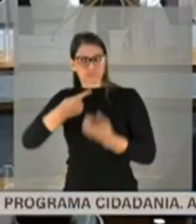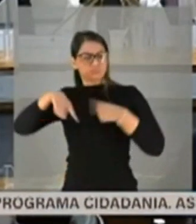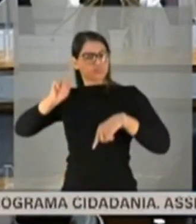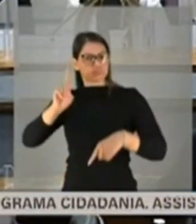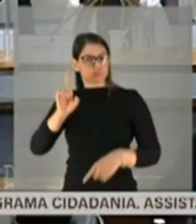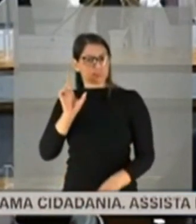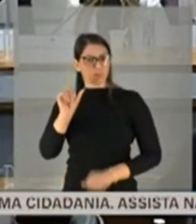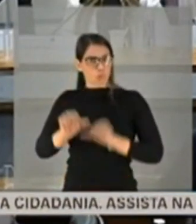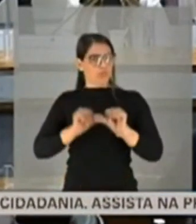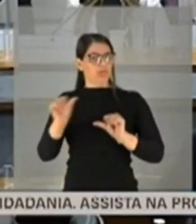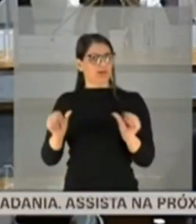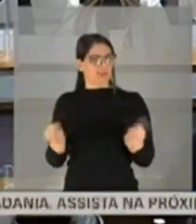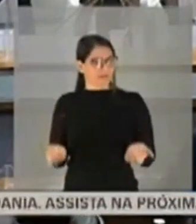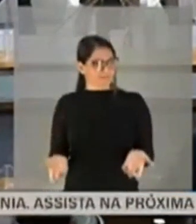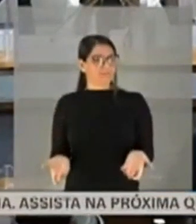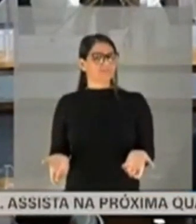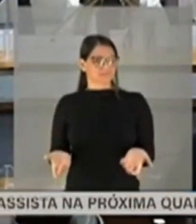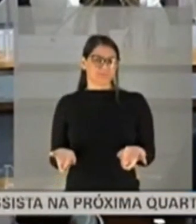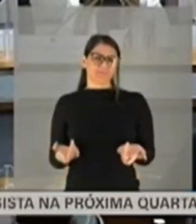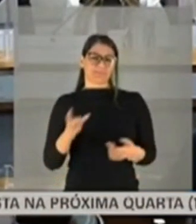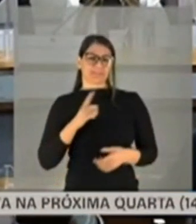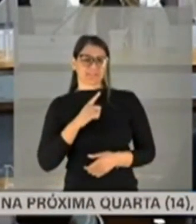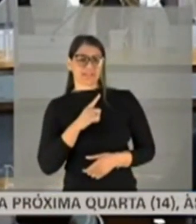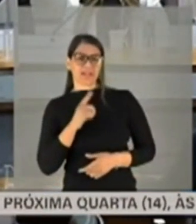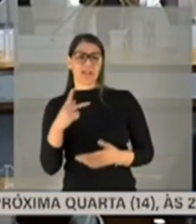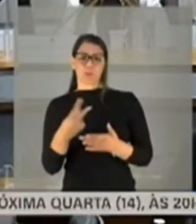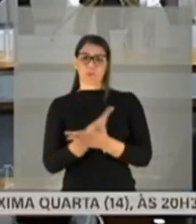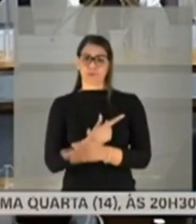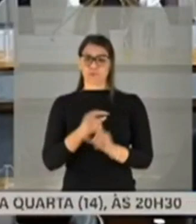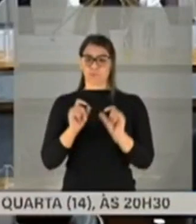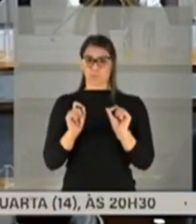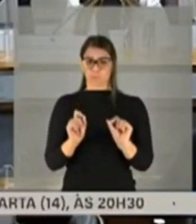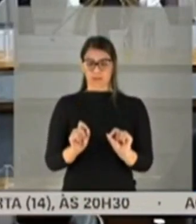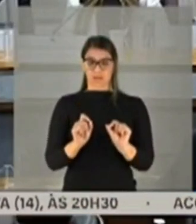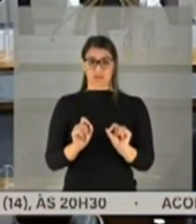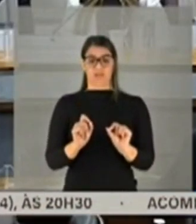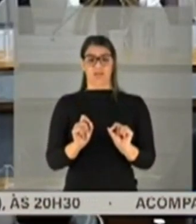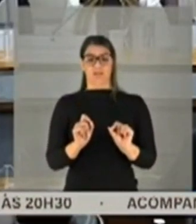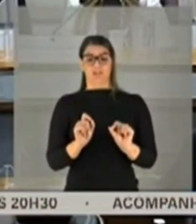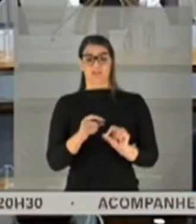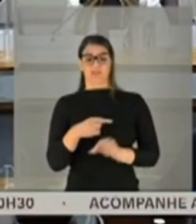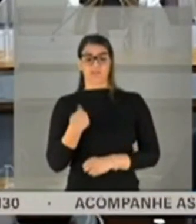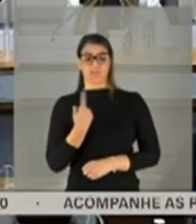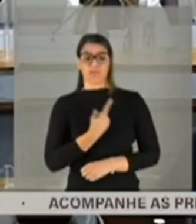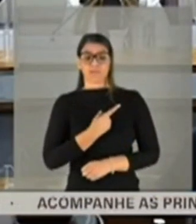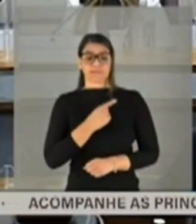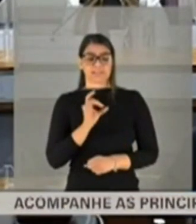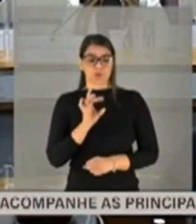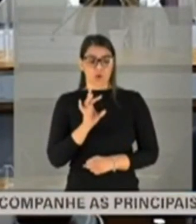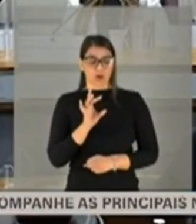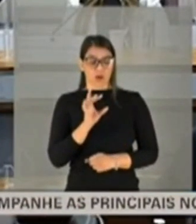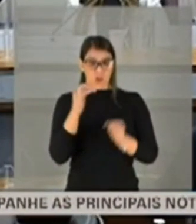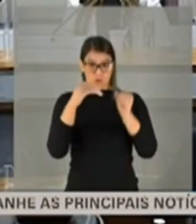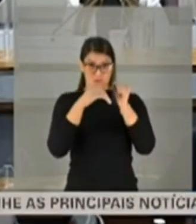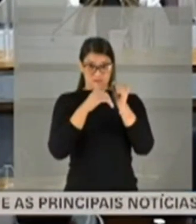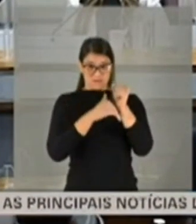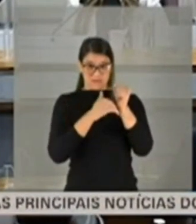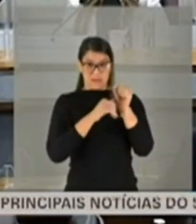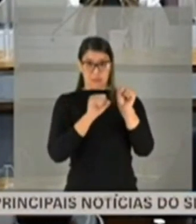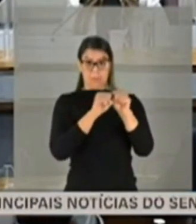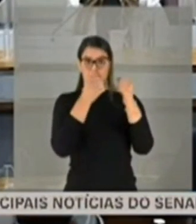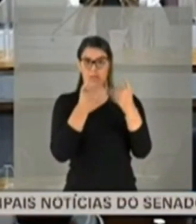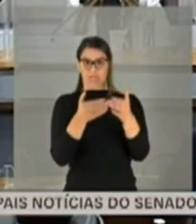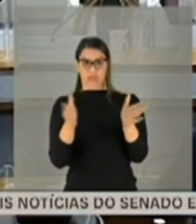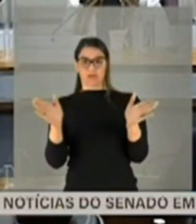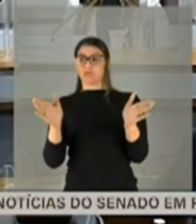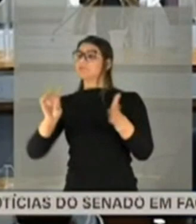ok? Isso tem proporcionado para que a simples quebra de sigilo de uma pessoa não quer dizer